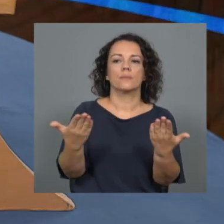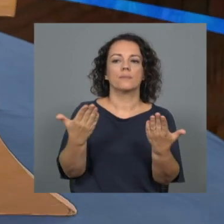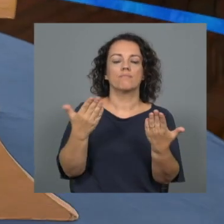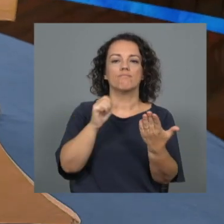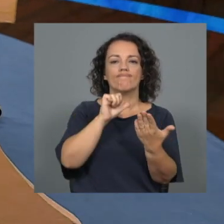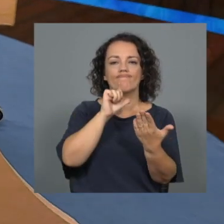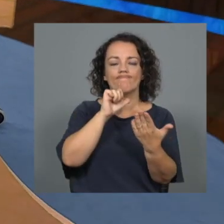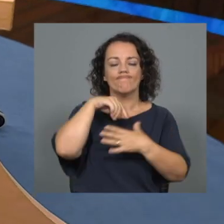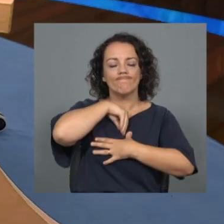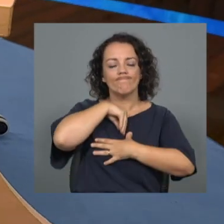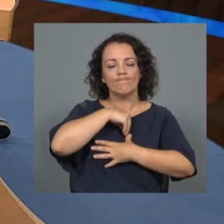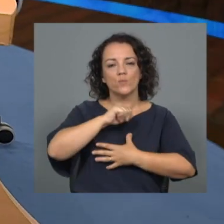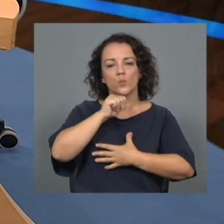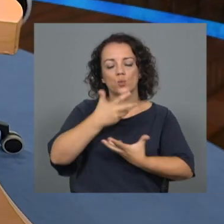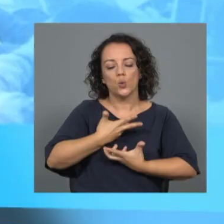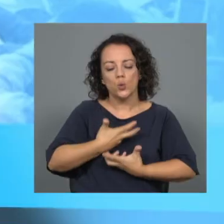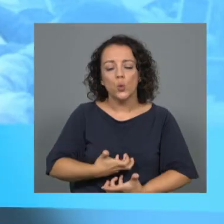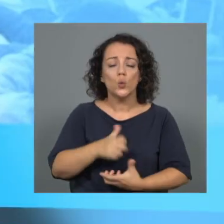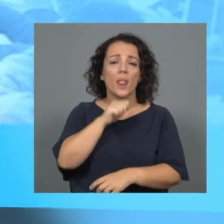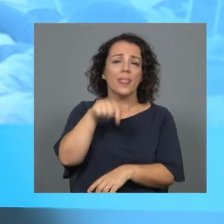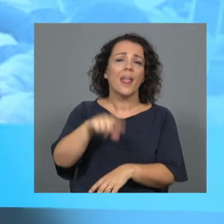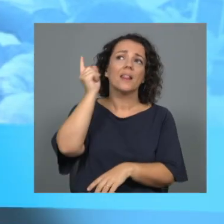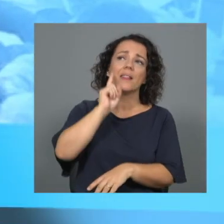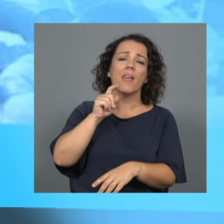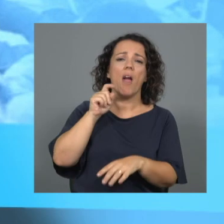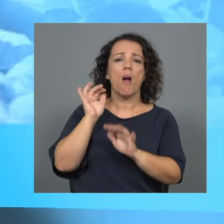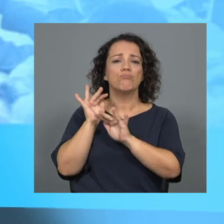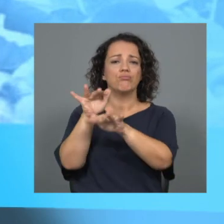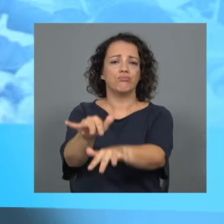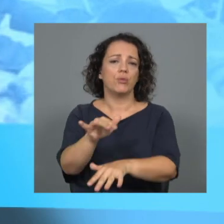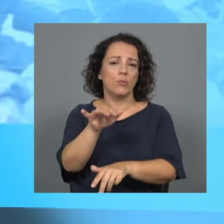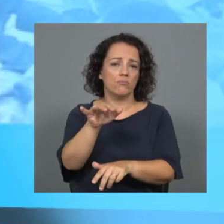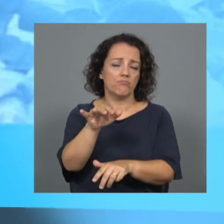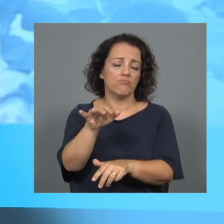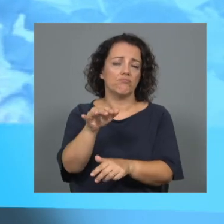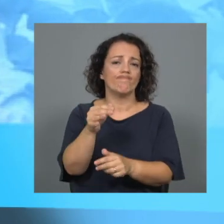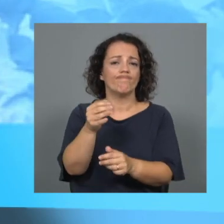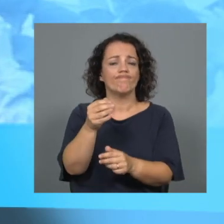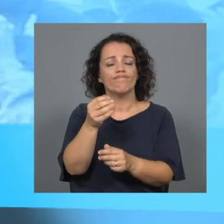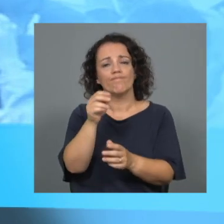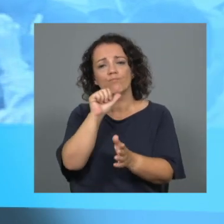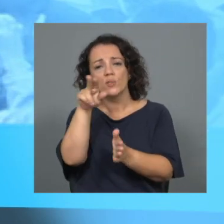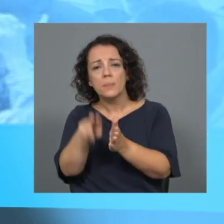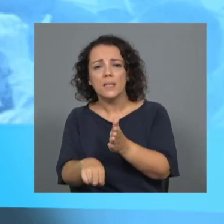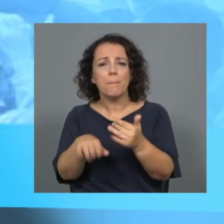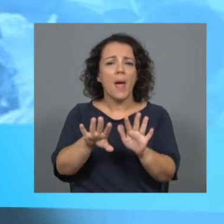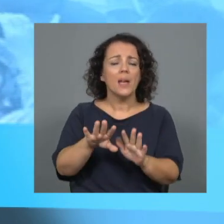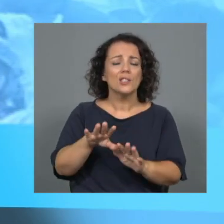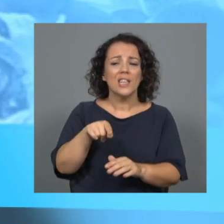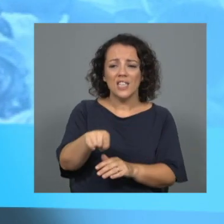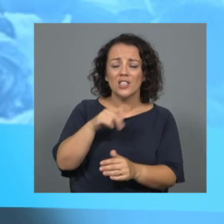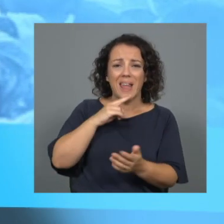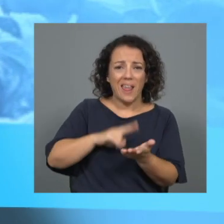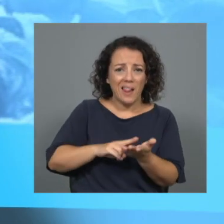marcado pela ida aos cemitérios, mas a verdade é que esta é uma realidade de todos os dias, porque todos os dias há